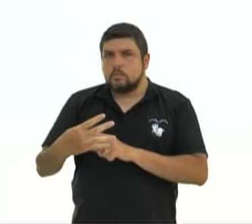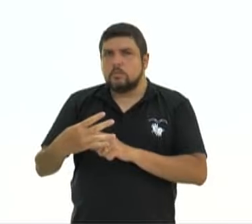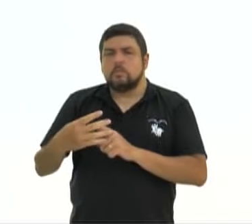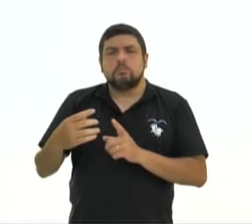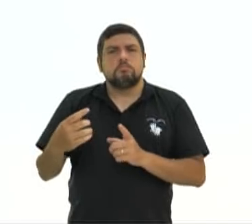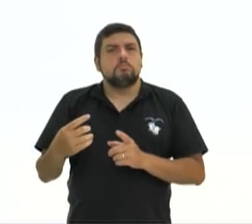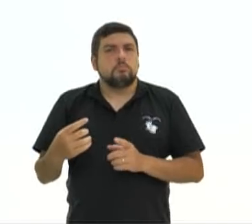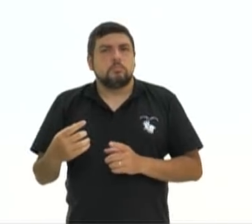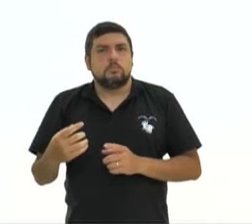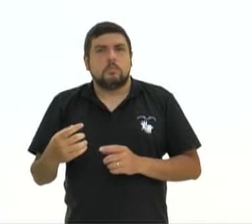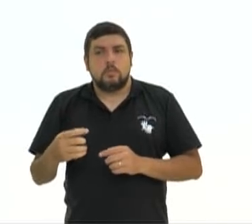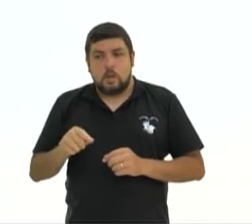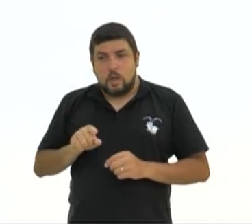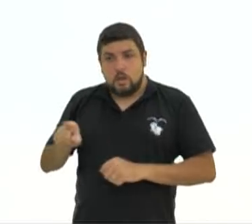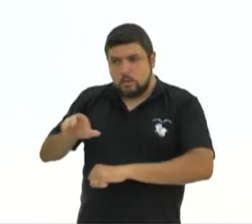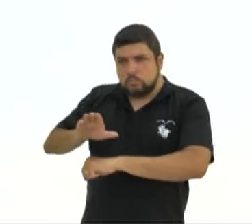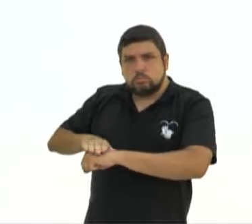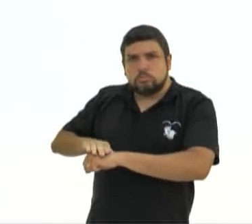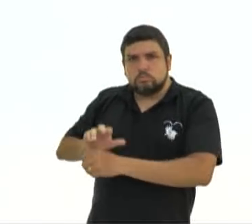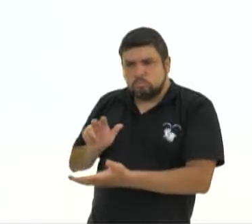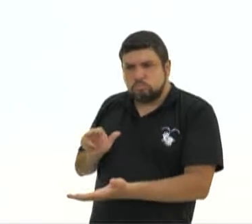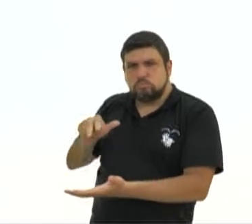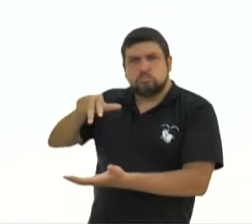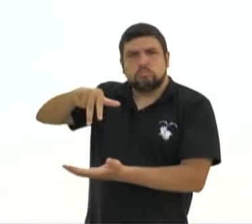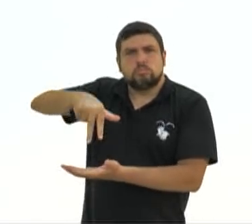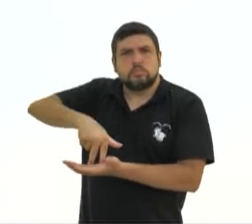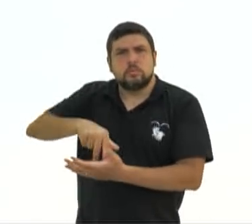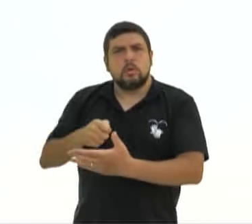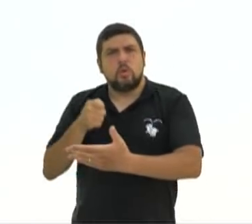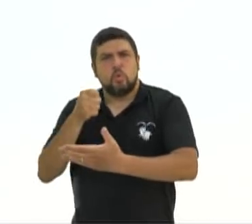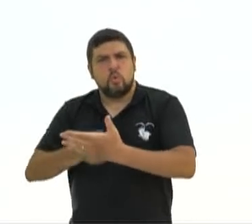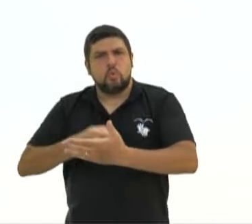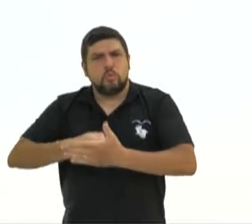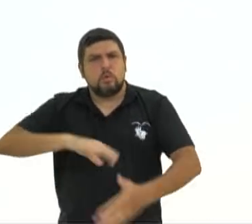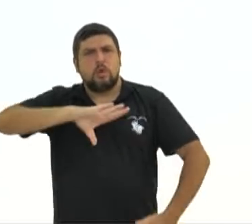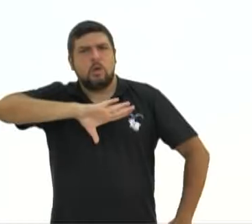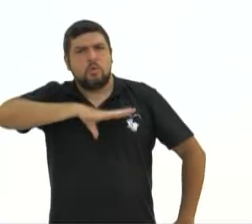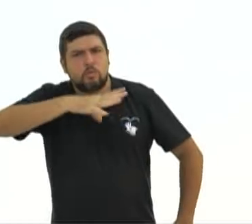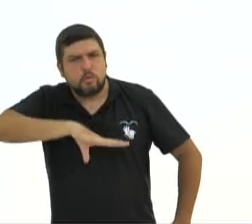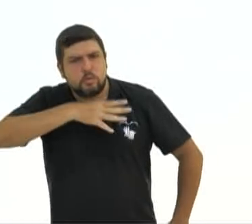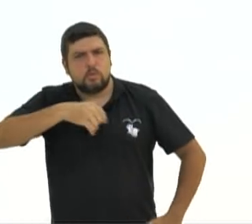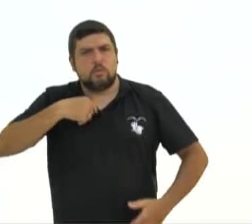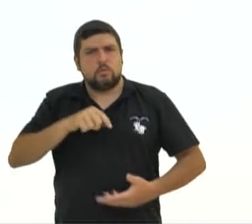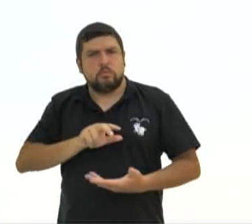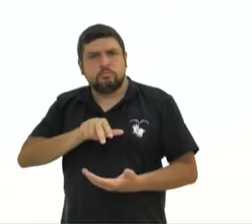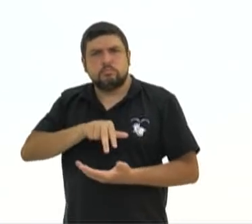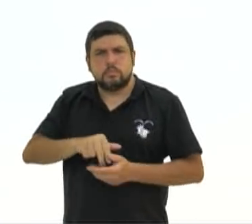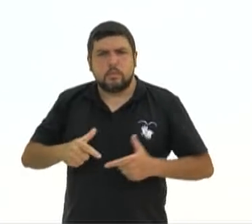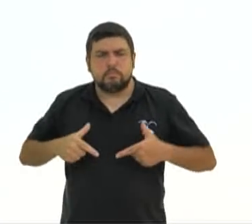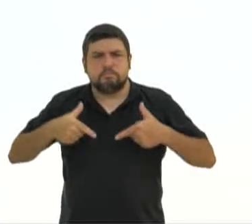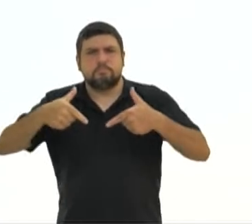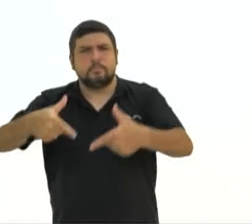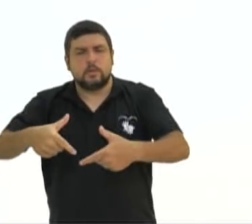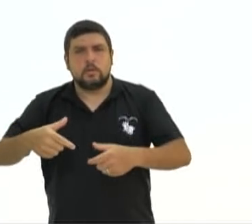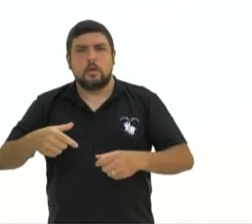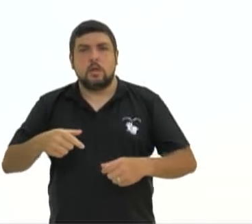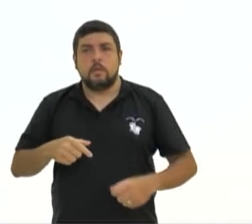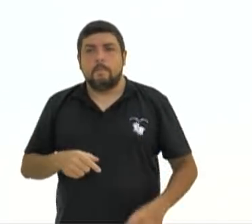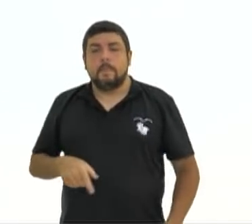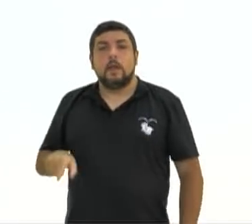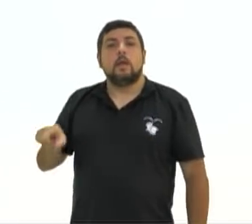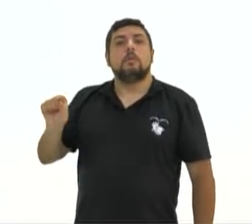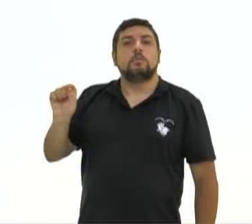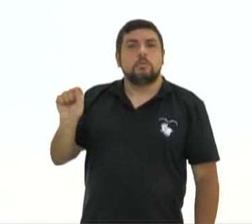pelos talibãs quando ela estava saindo da escola. Isso aconteceu em outubro de